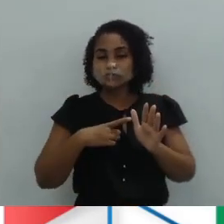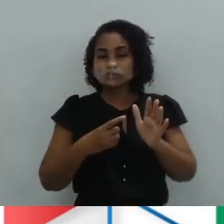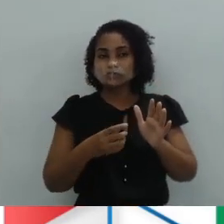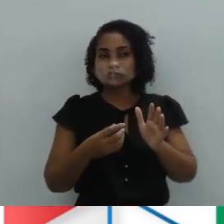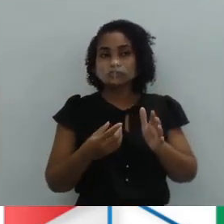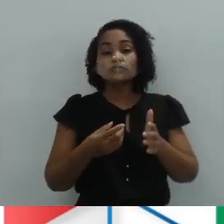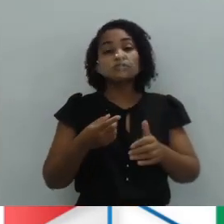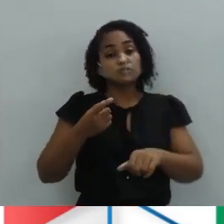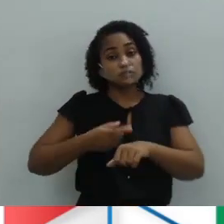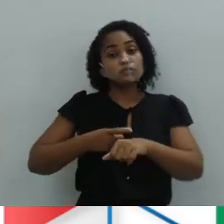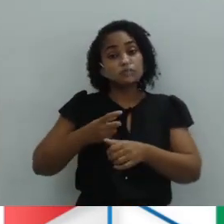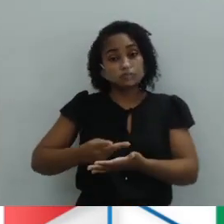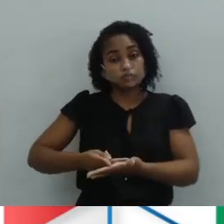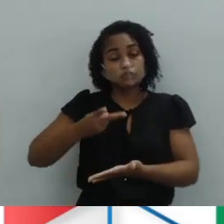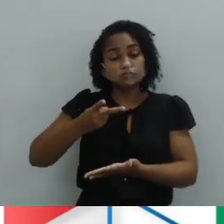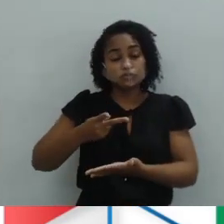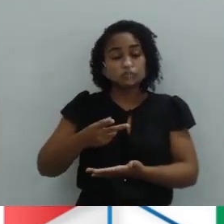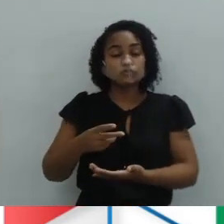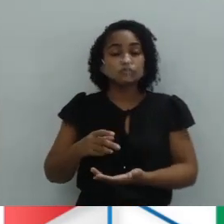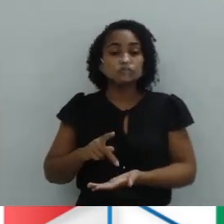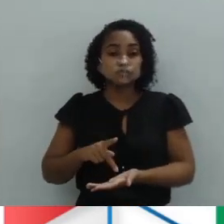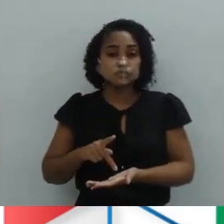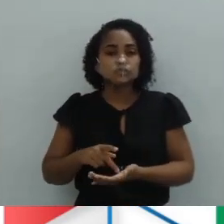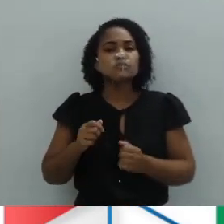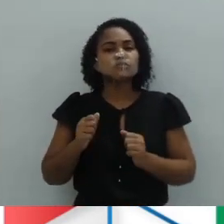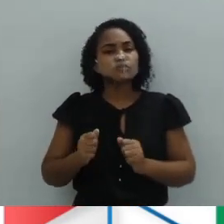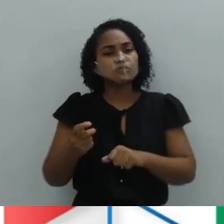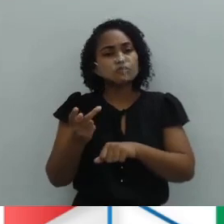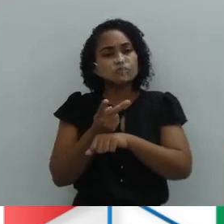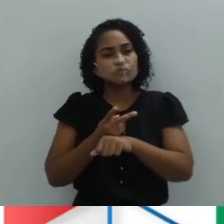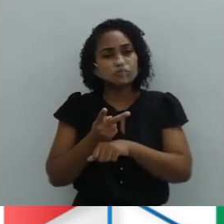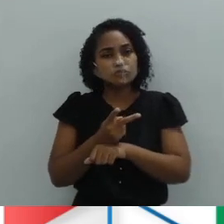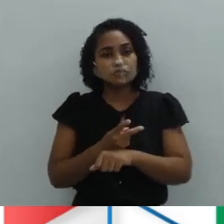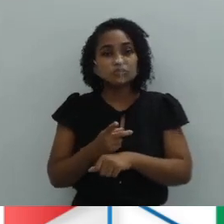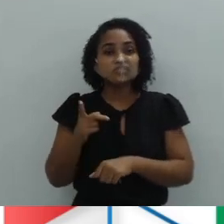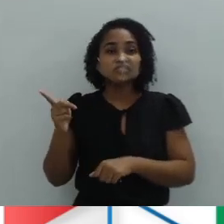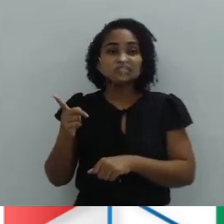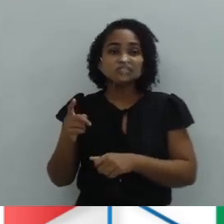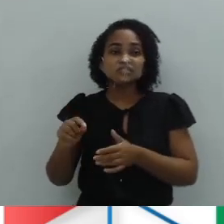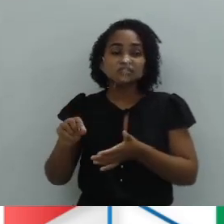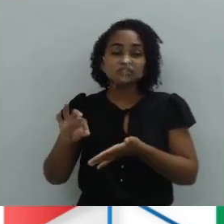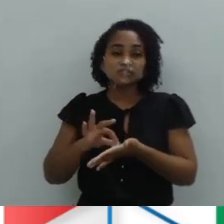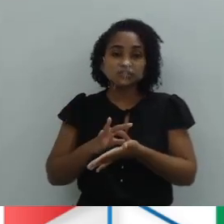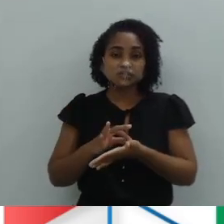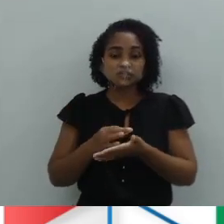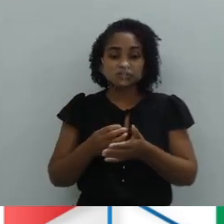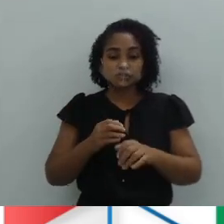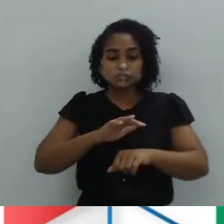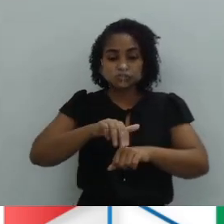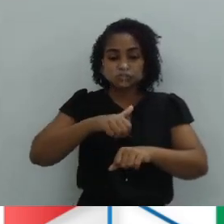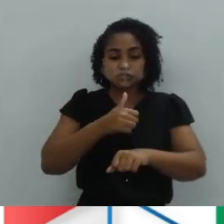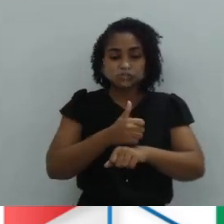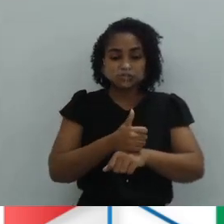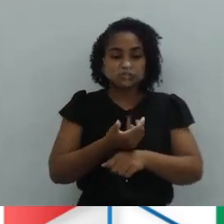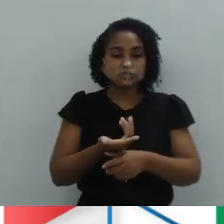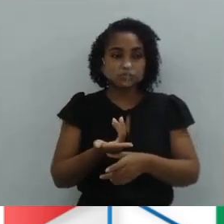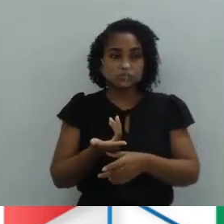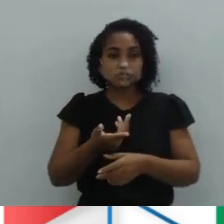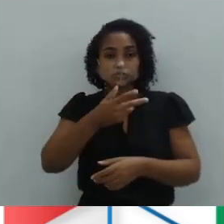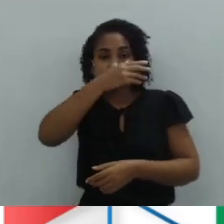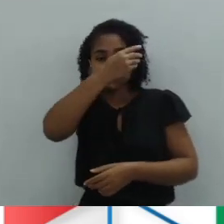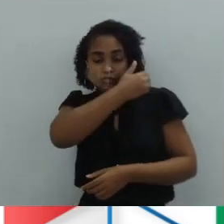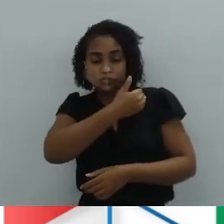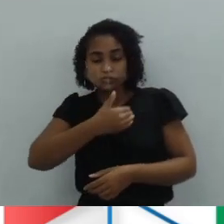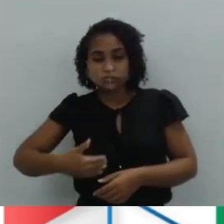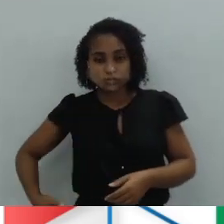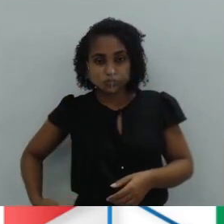Ele é verídico, tá? Vocês podem procurar na internet. É o abaixo-assinado para a construção de uma praça pública no bairro do Mirante do